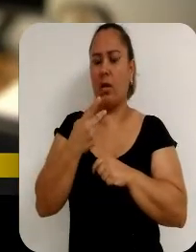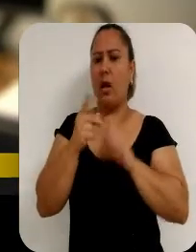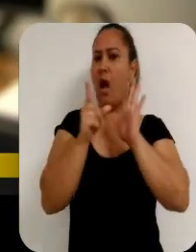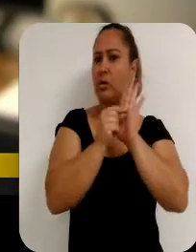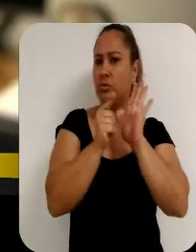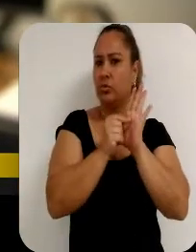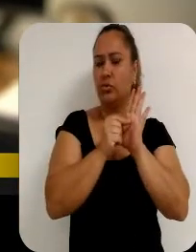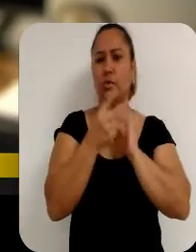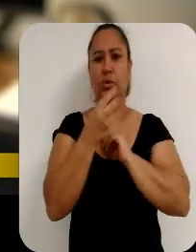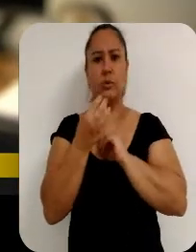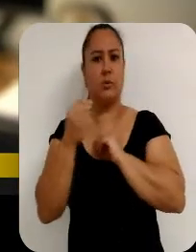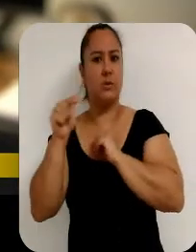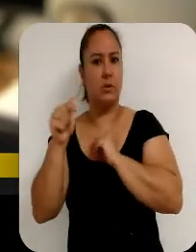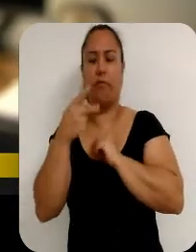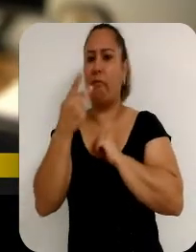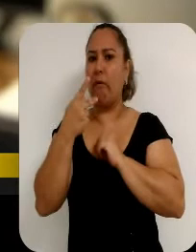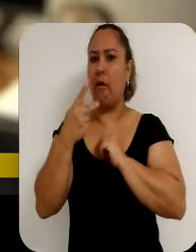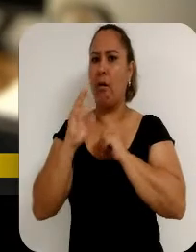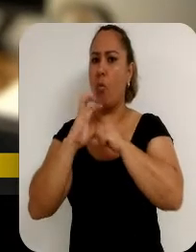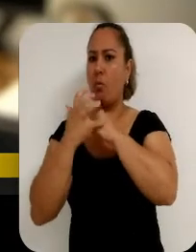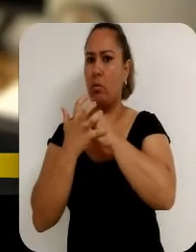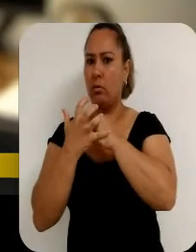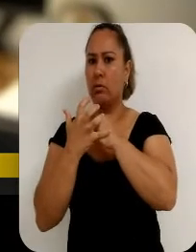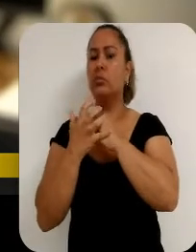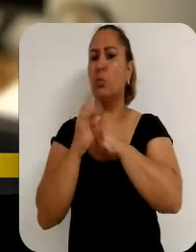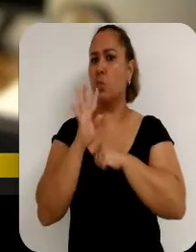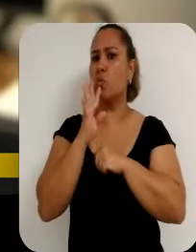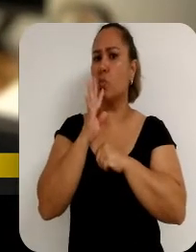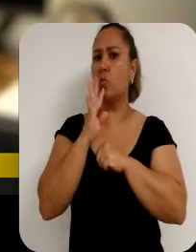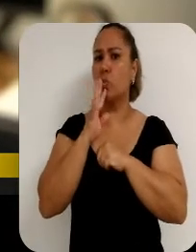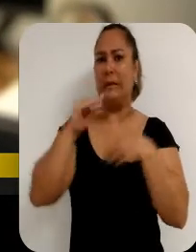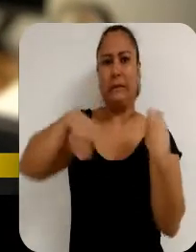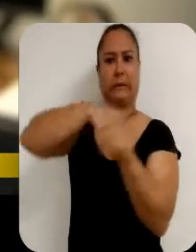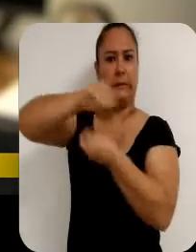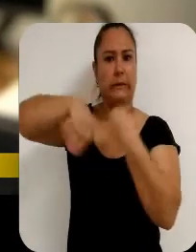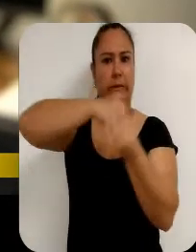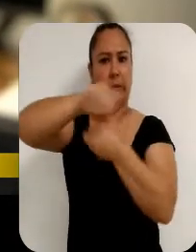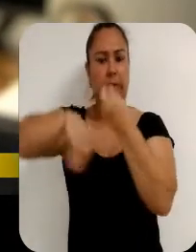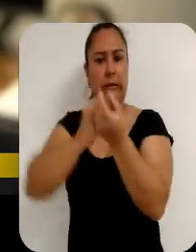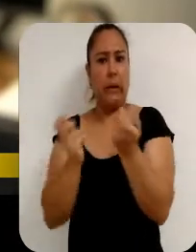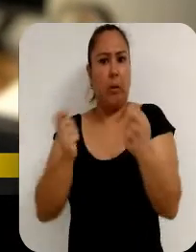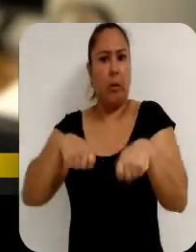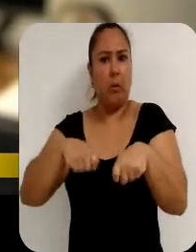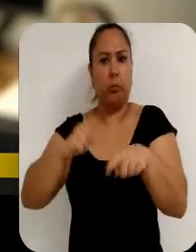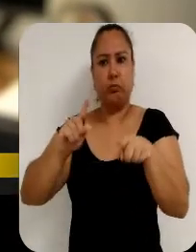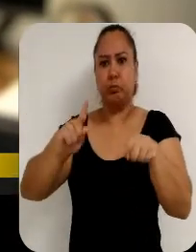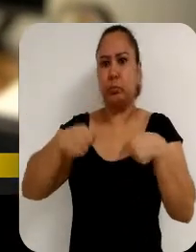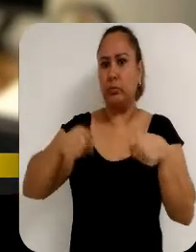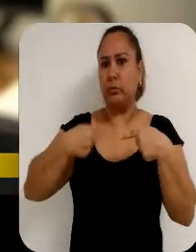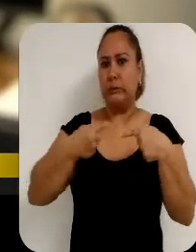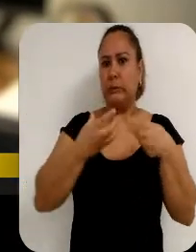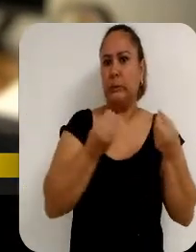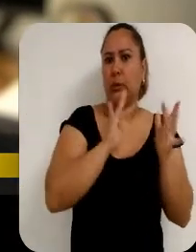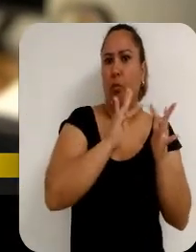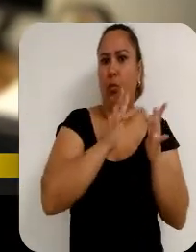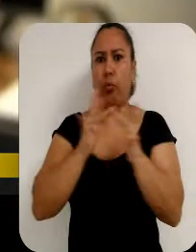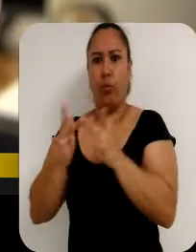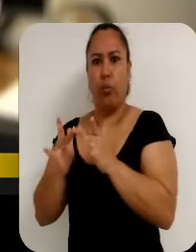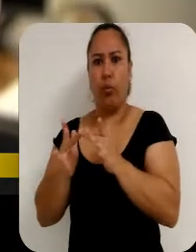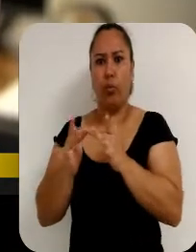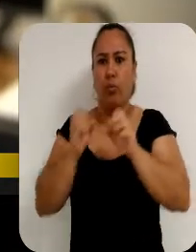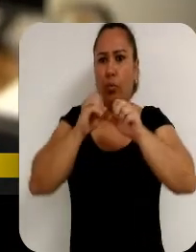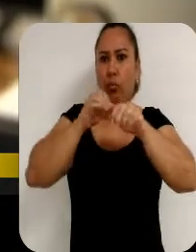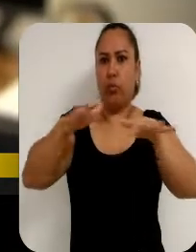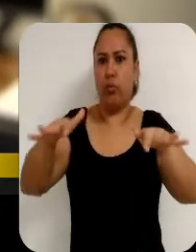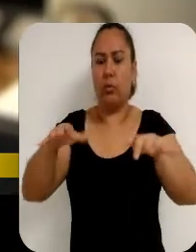entre eles e têm o potencial de causar surtos. A presença de um reservatório de vírus como o vírus da